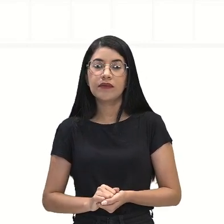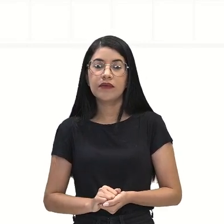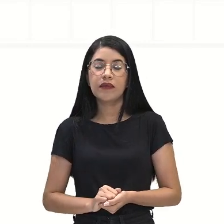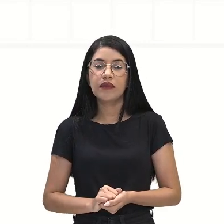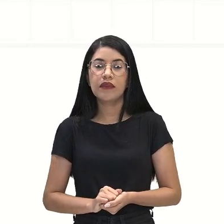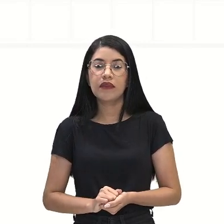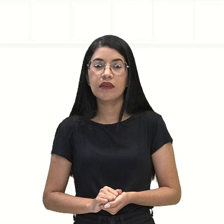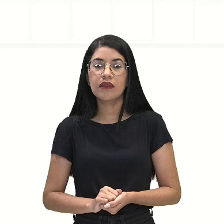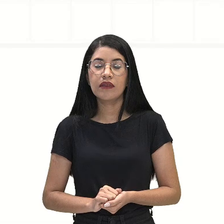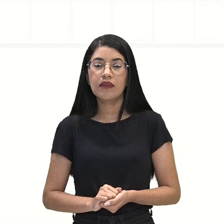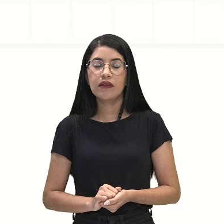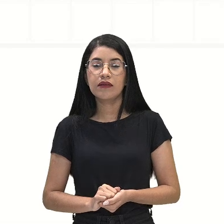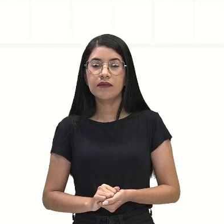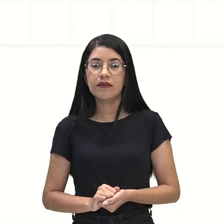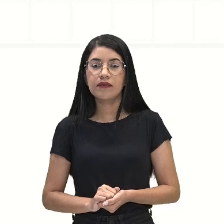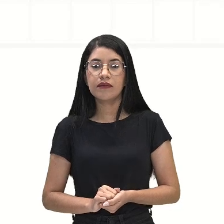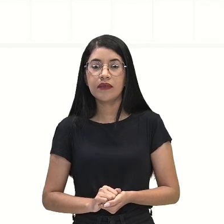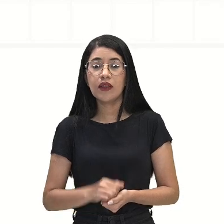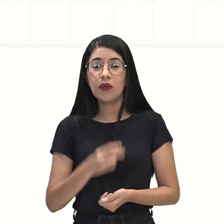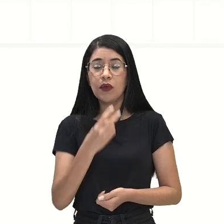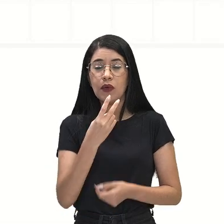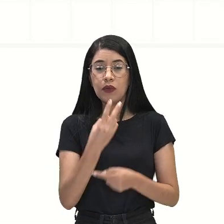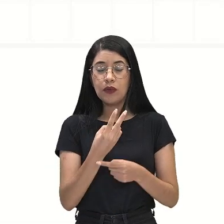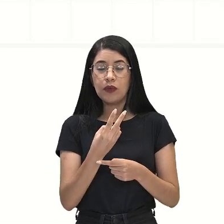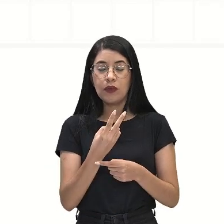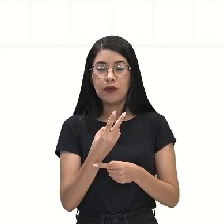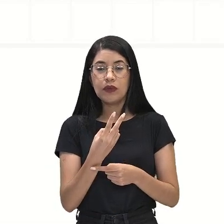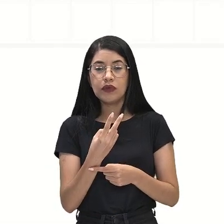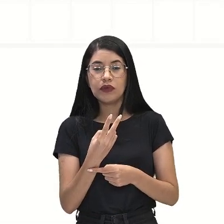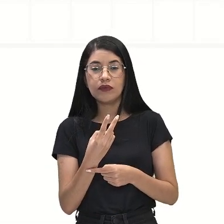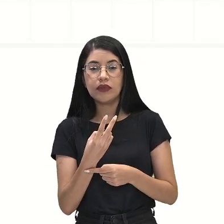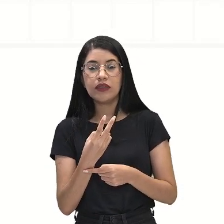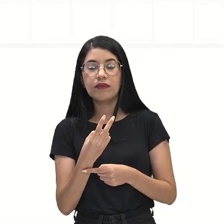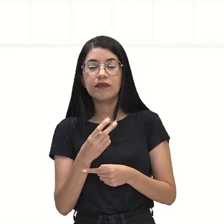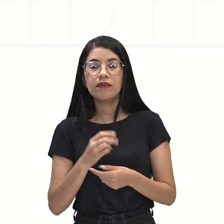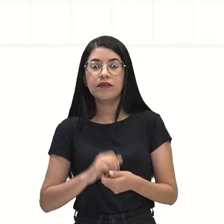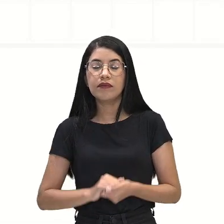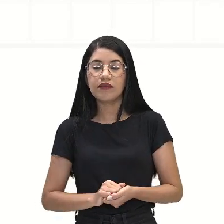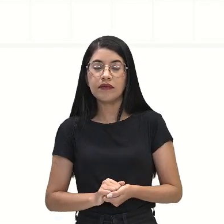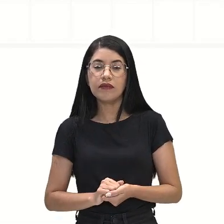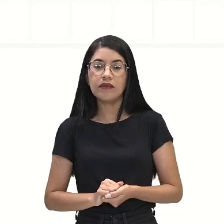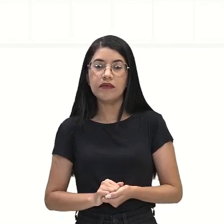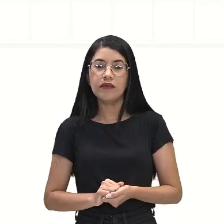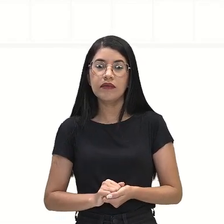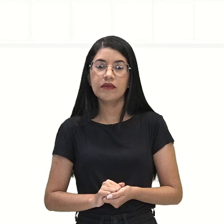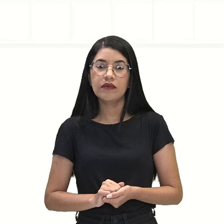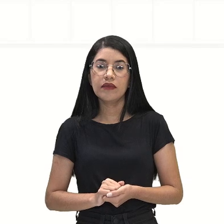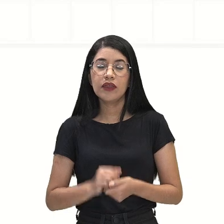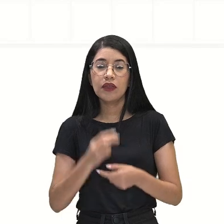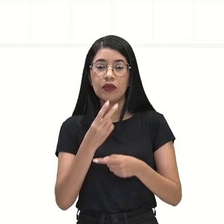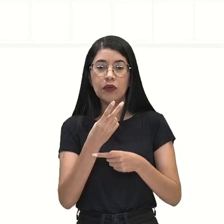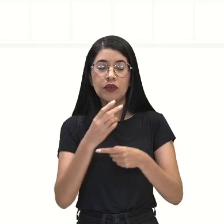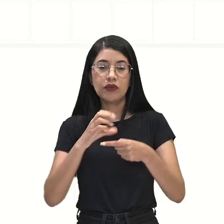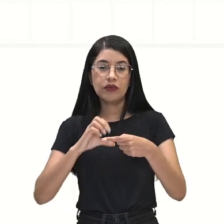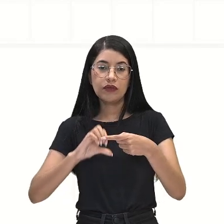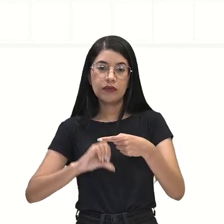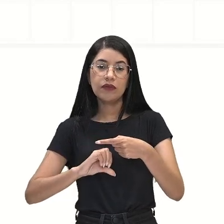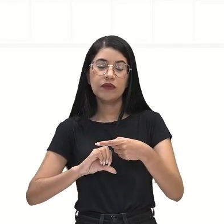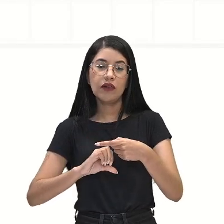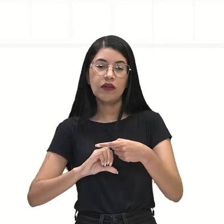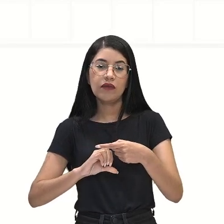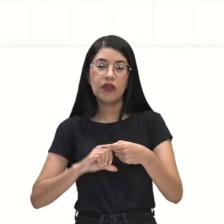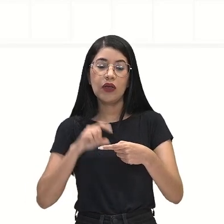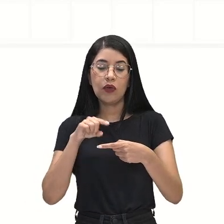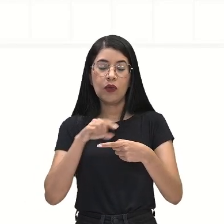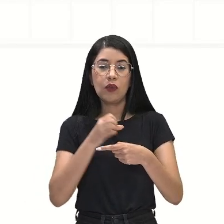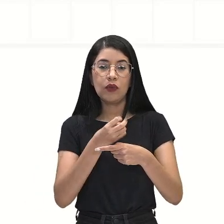ocorrer, são duas opções, onde vai dar 8, a soma dos dados, sobre 9, que é o número do